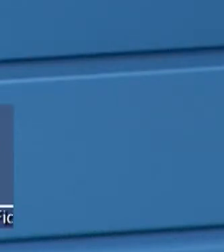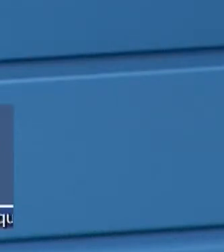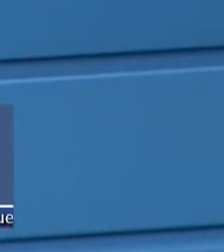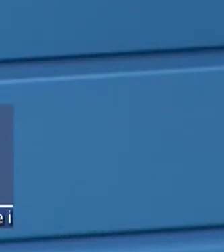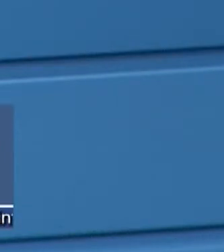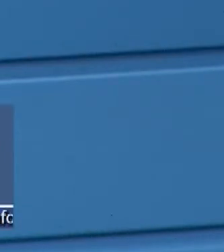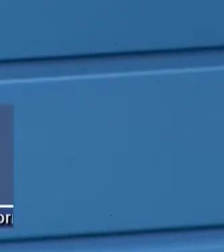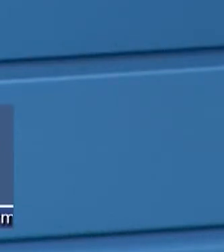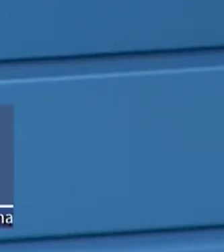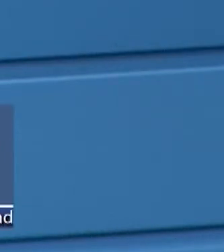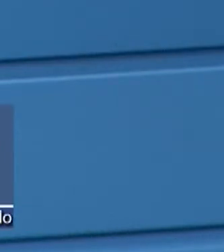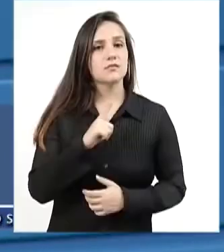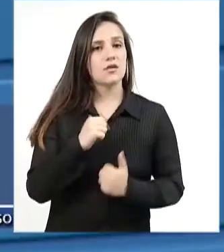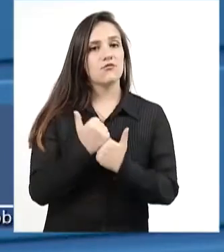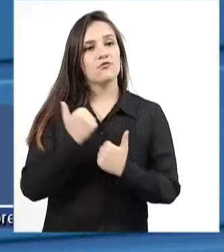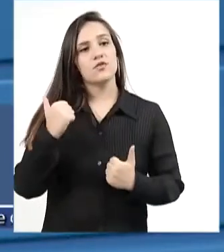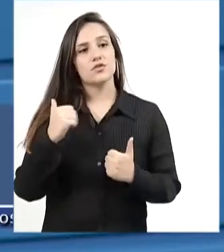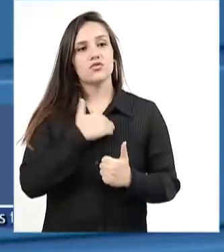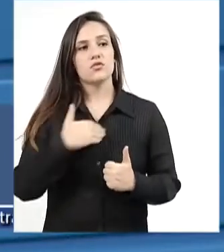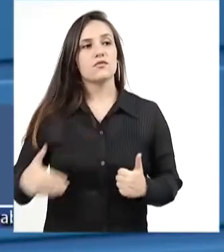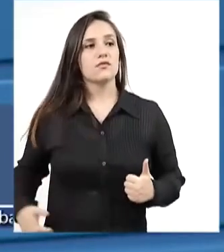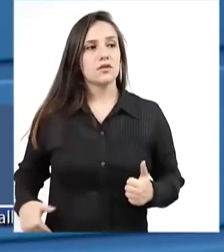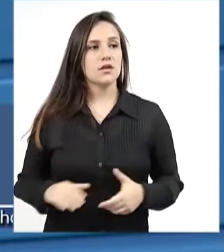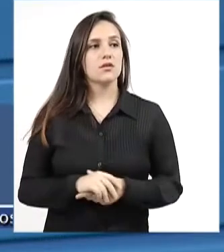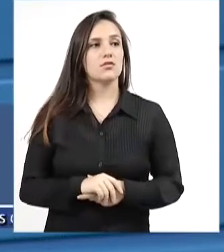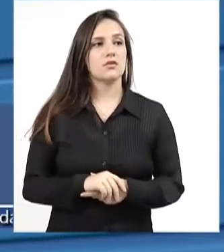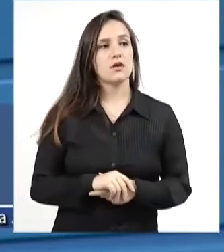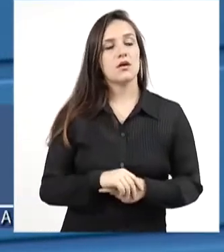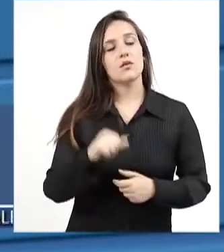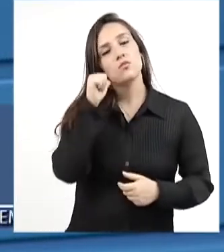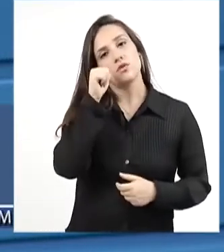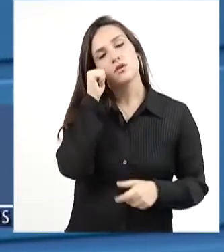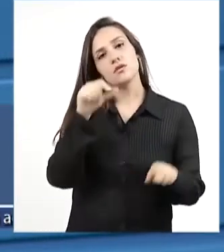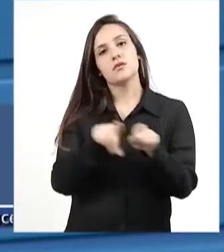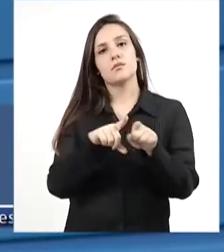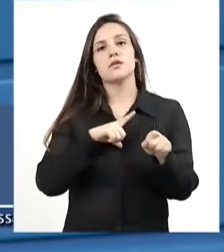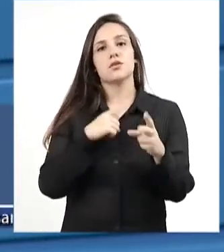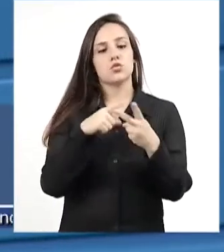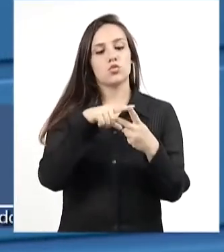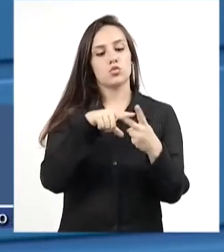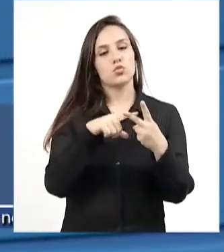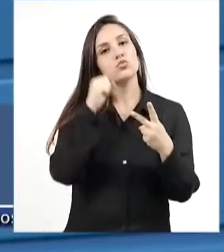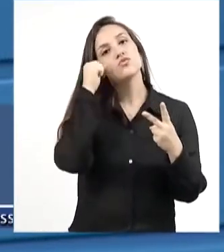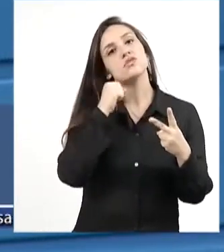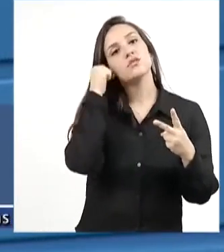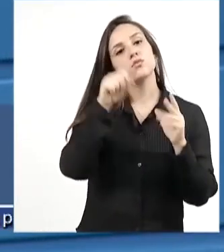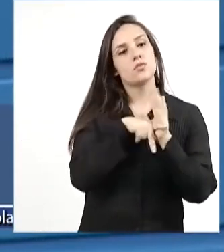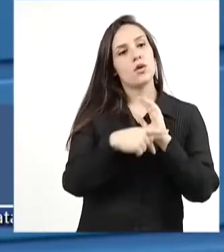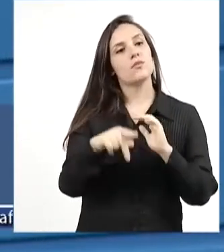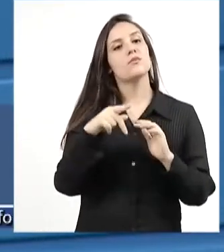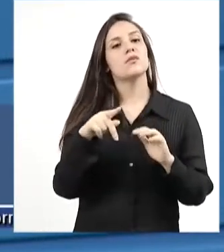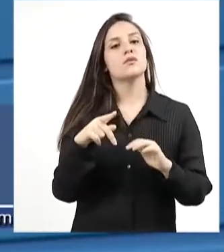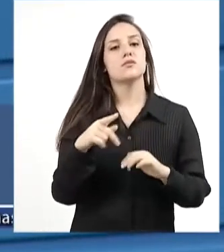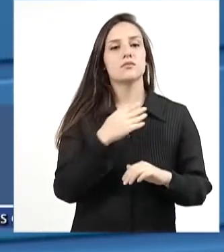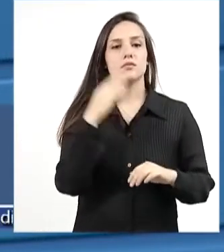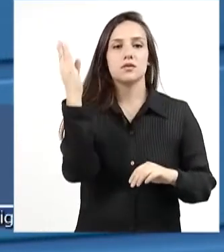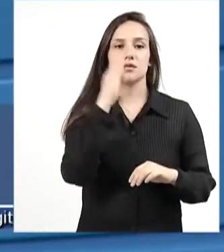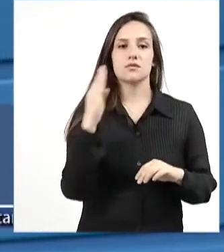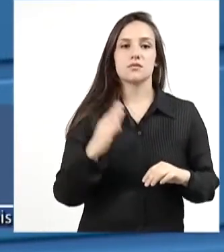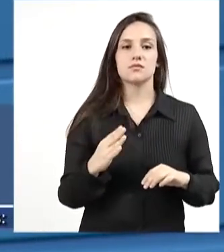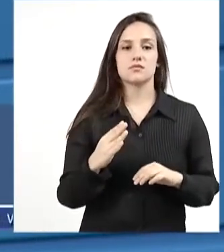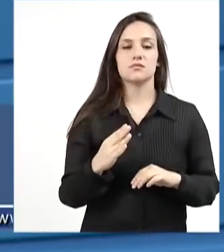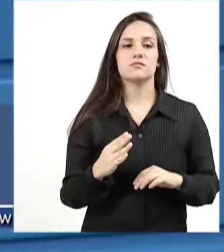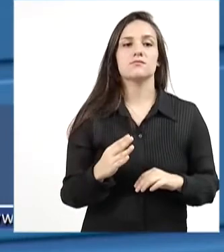a vice-governadora, 2 vice-governadoras mulheres, hoje uma senadora da República, 2 senadoras da República mulheres. Tivemos na legislatura passada